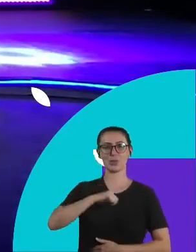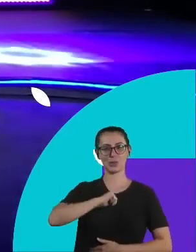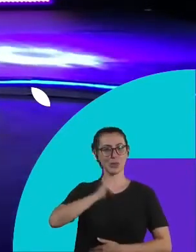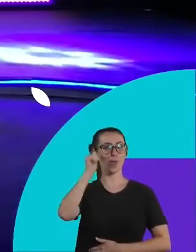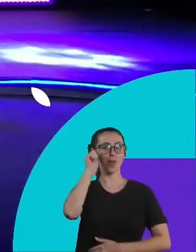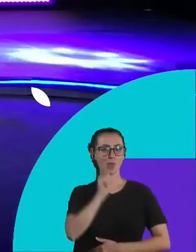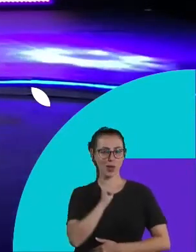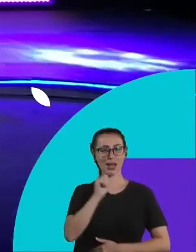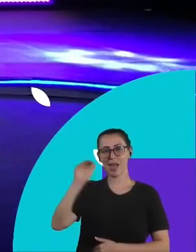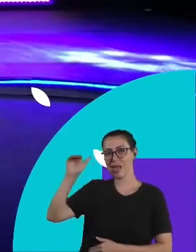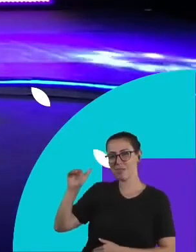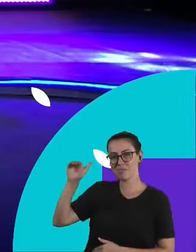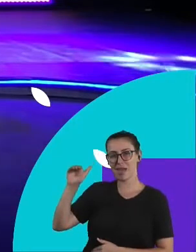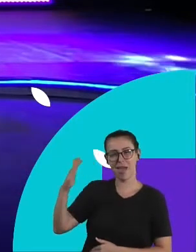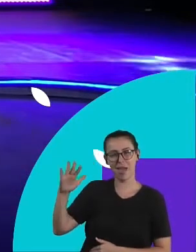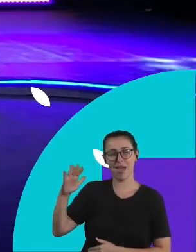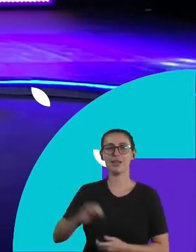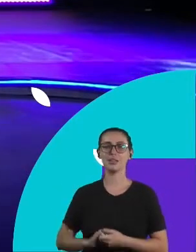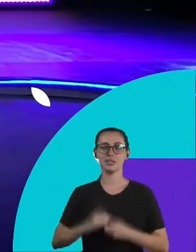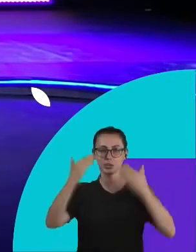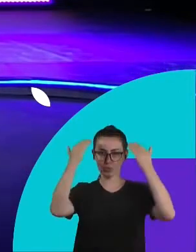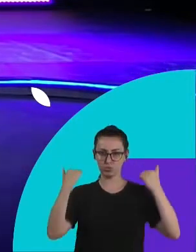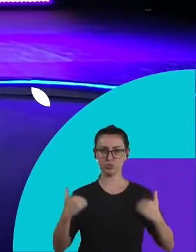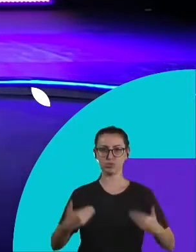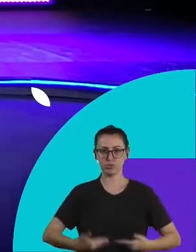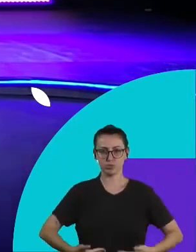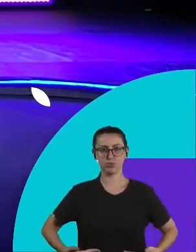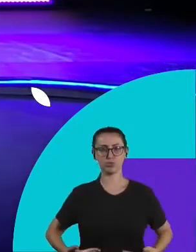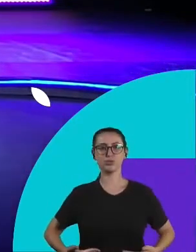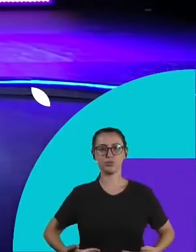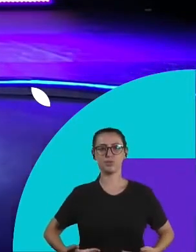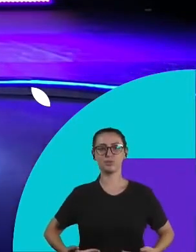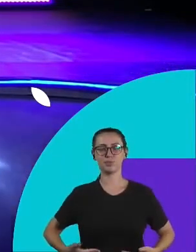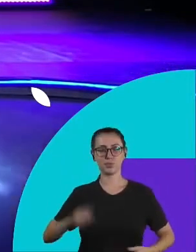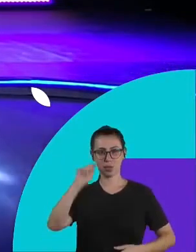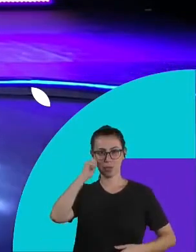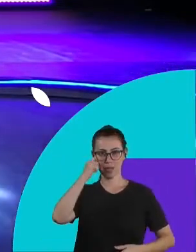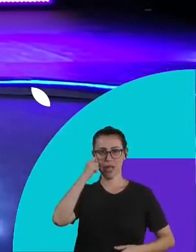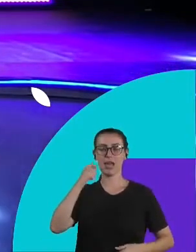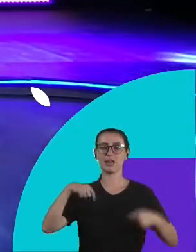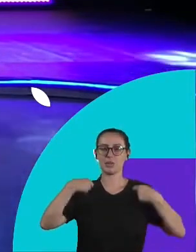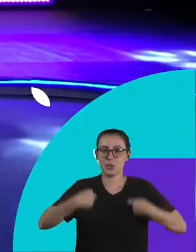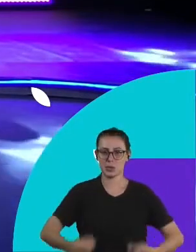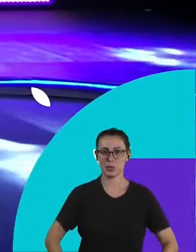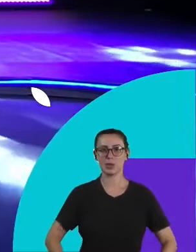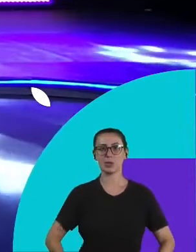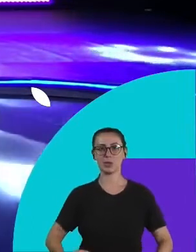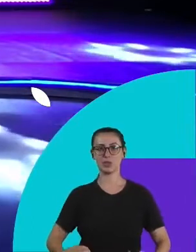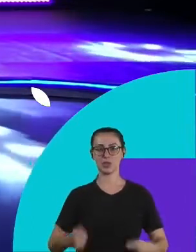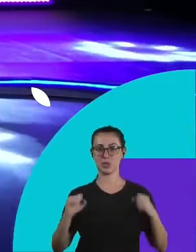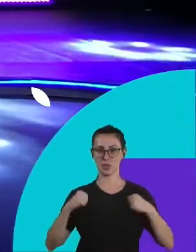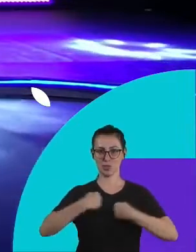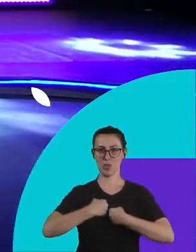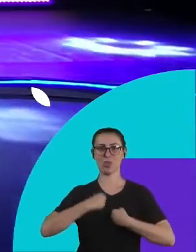estatura mediana, cabelos compridos, longos, escuros. Estou vestindo um